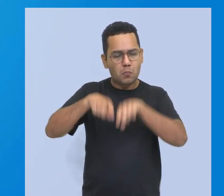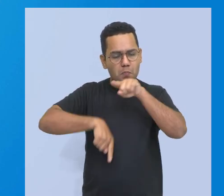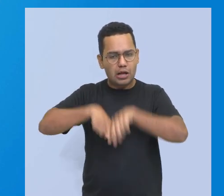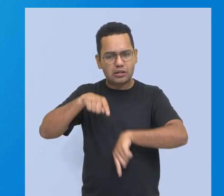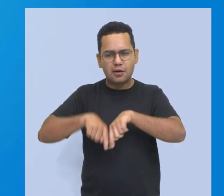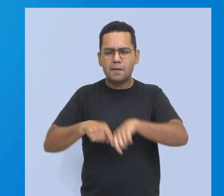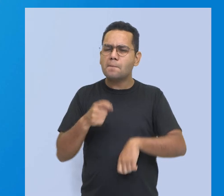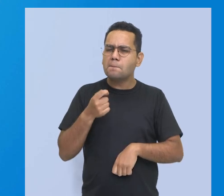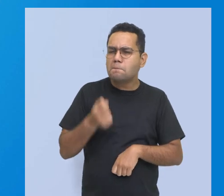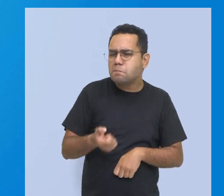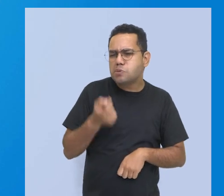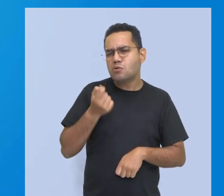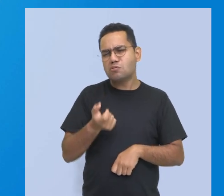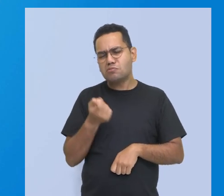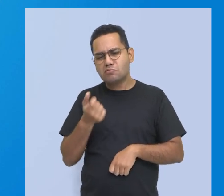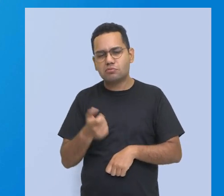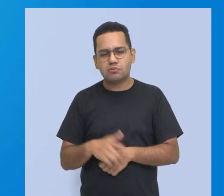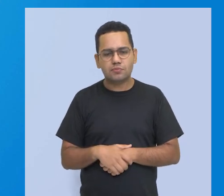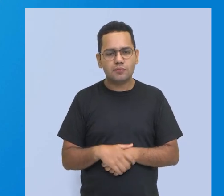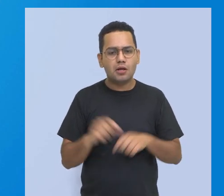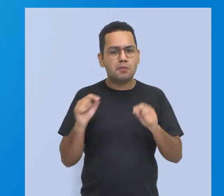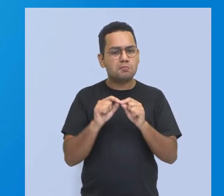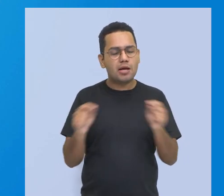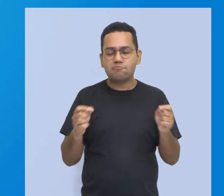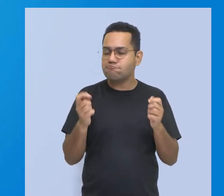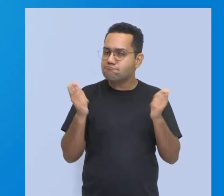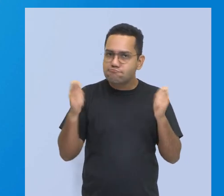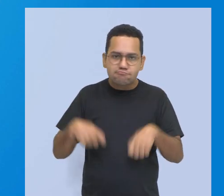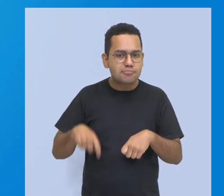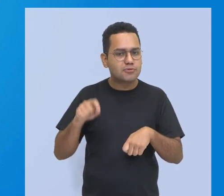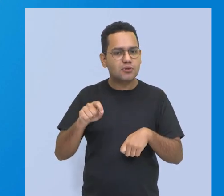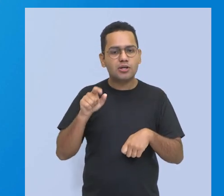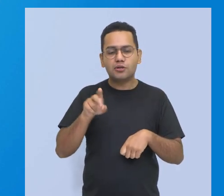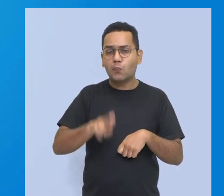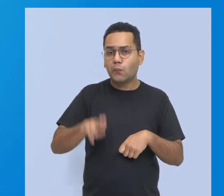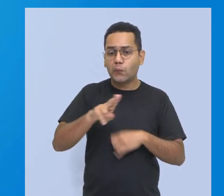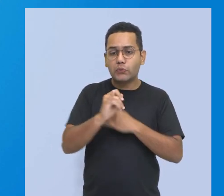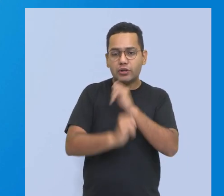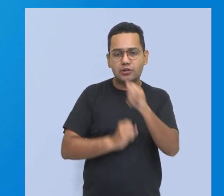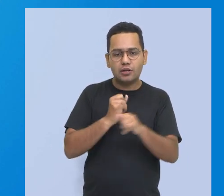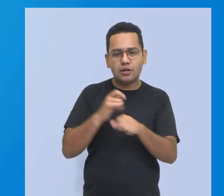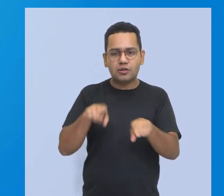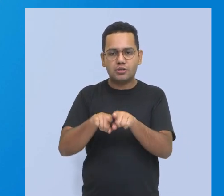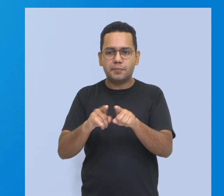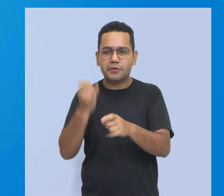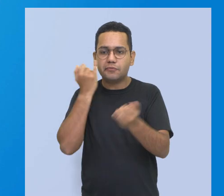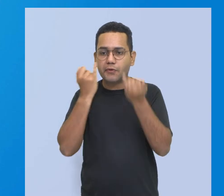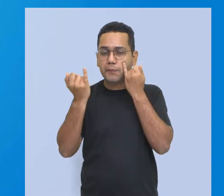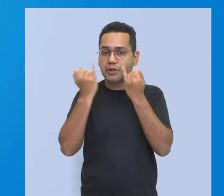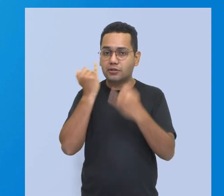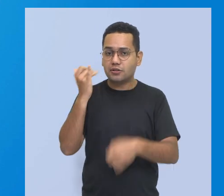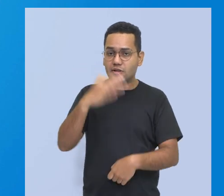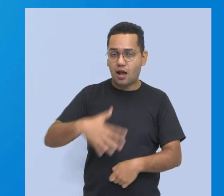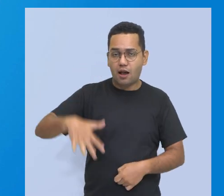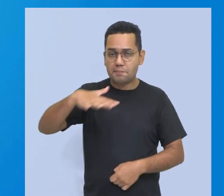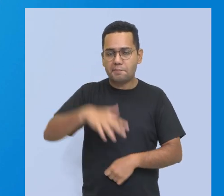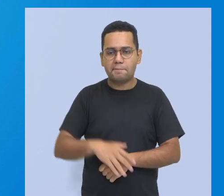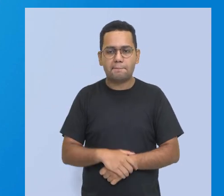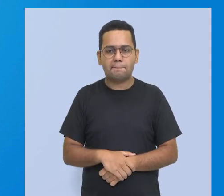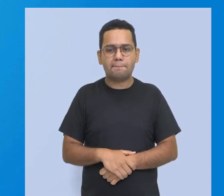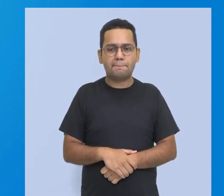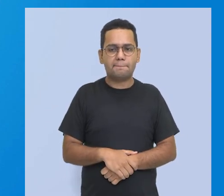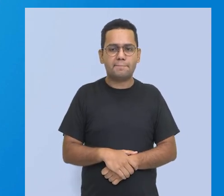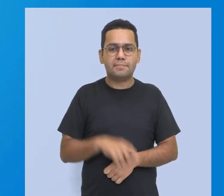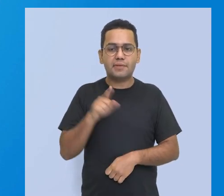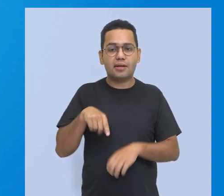econômicos escassos podem não ter o mesmo acesso à internet e à informação digital, que é justamente essa